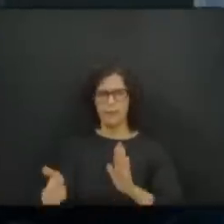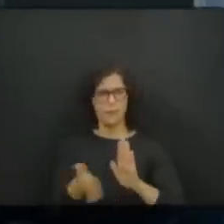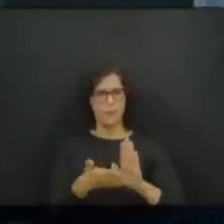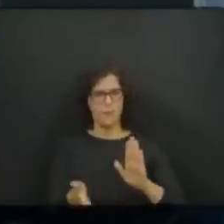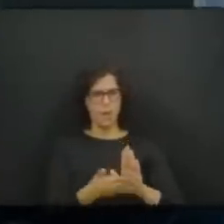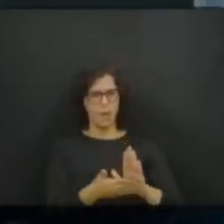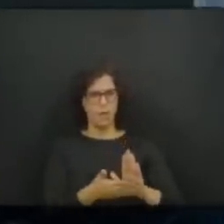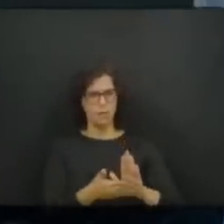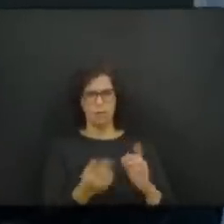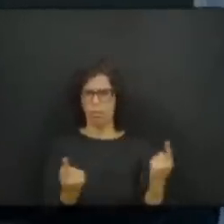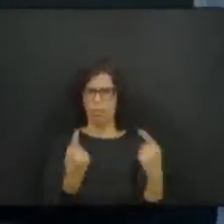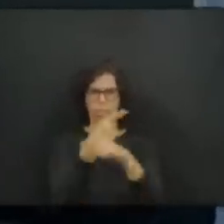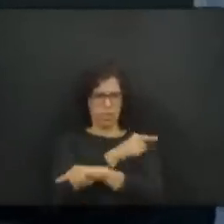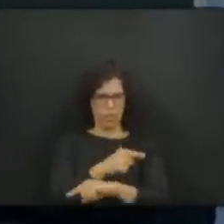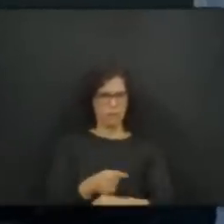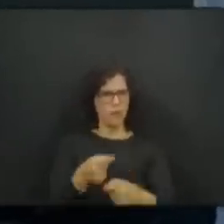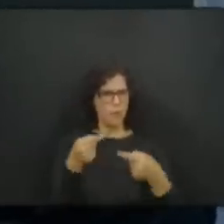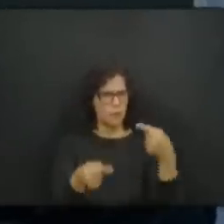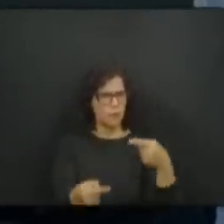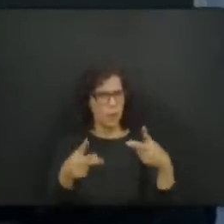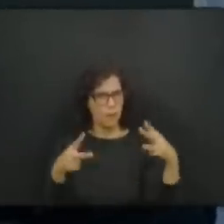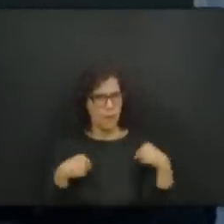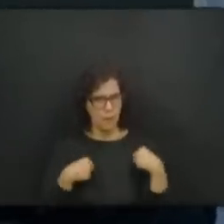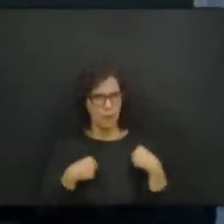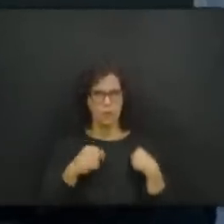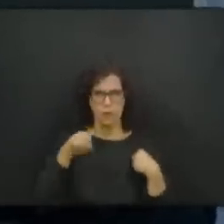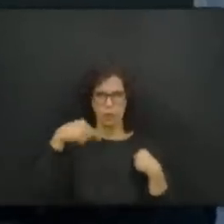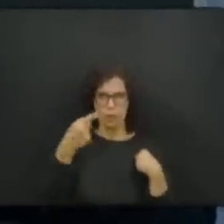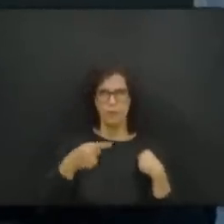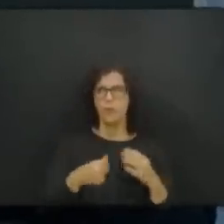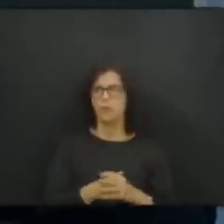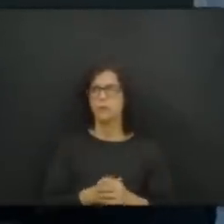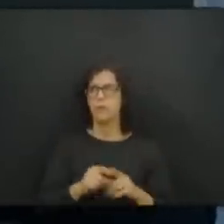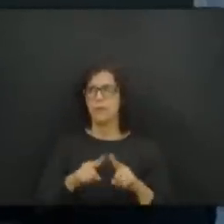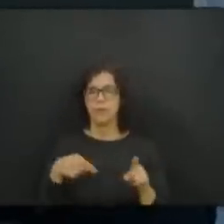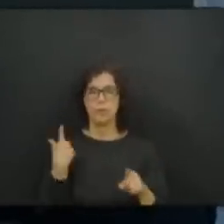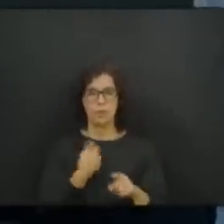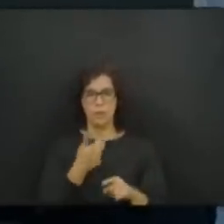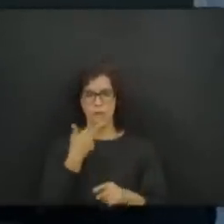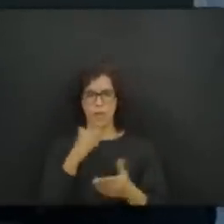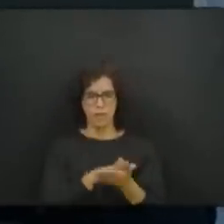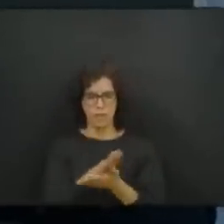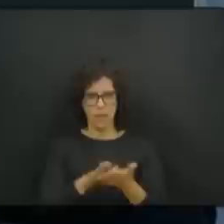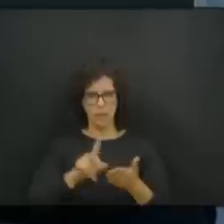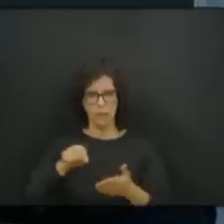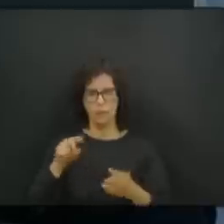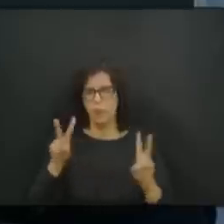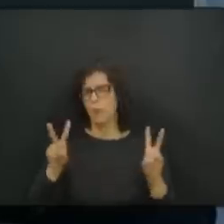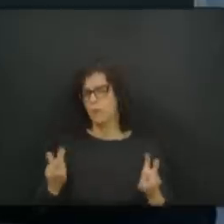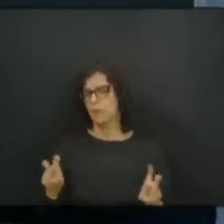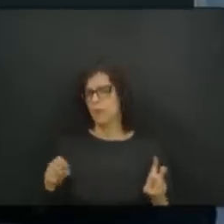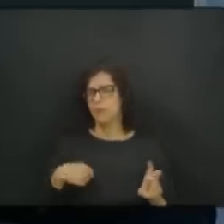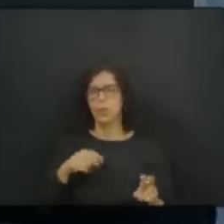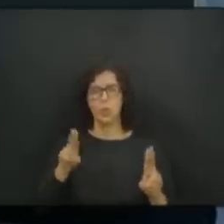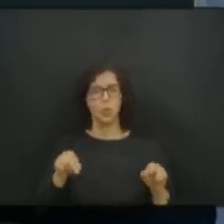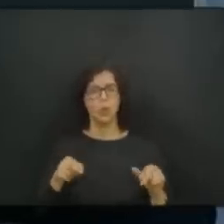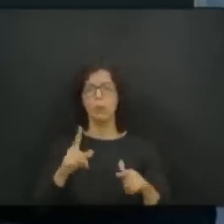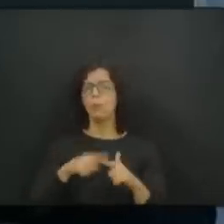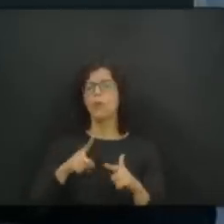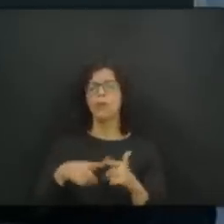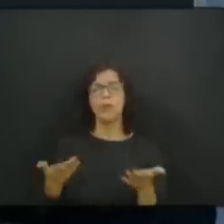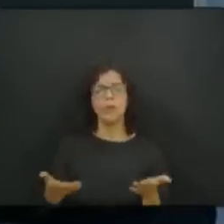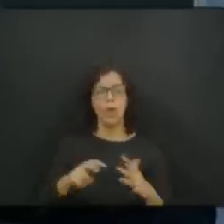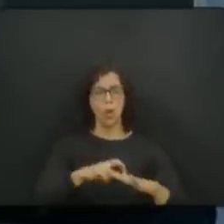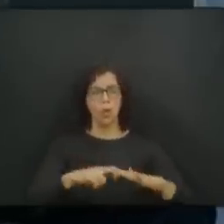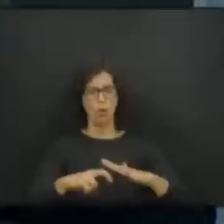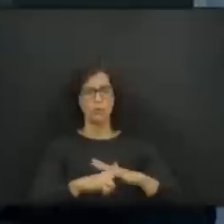absolutamente arbitrária vamos discutir o mérito na sequência mas não se fala é em nenhum momento porque